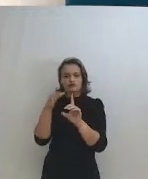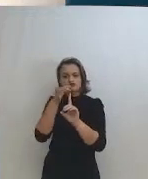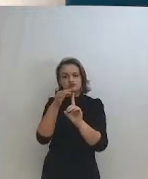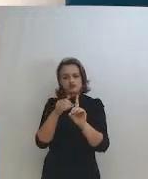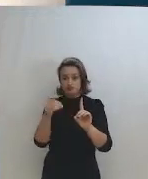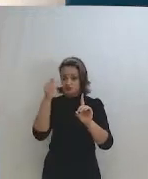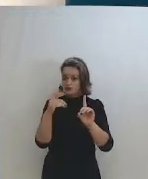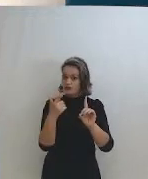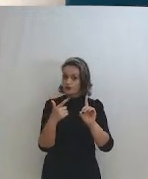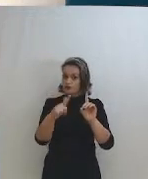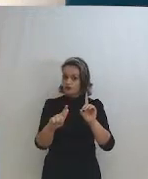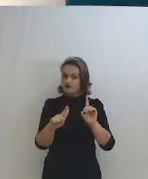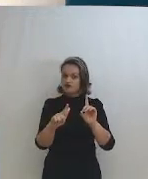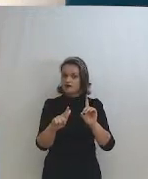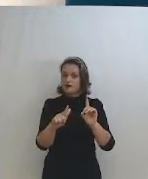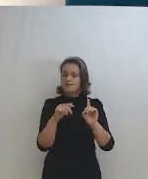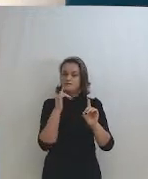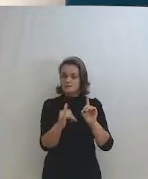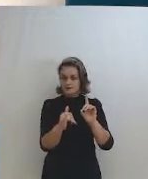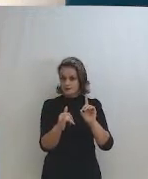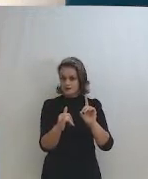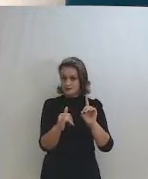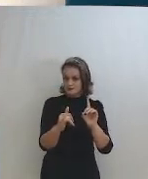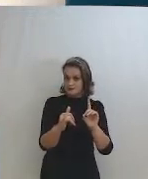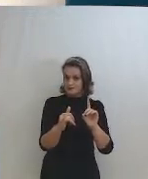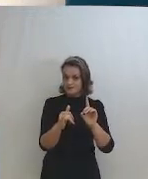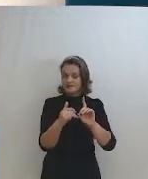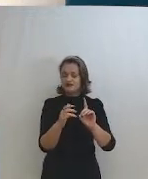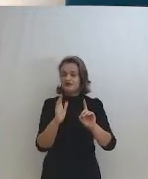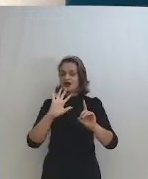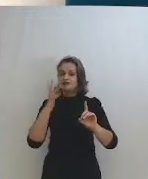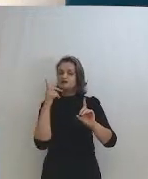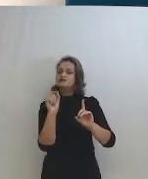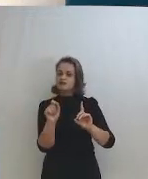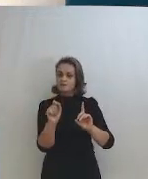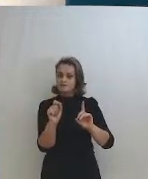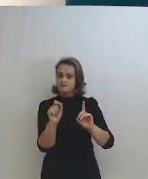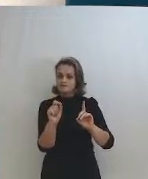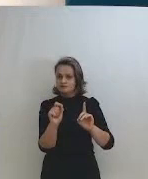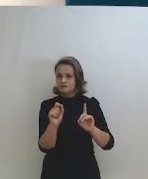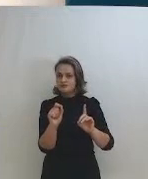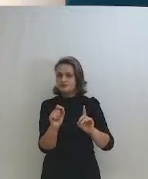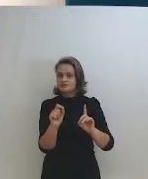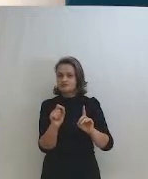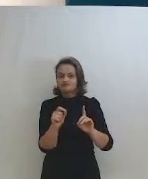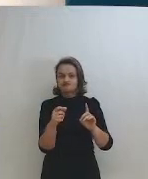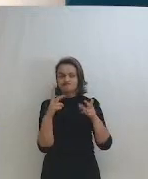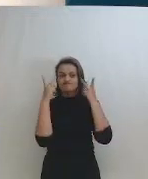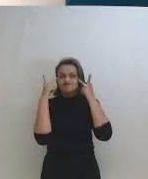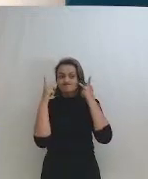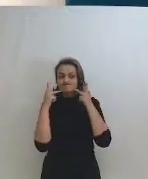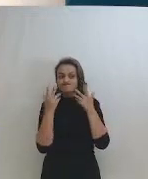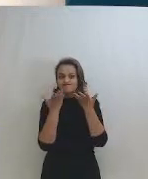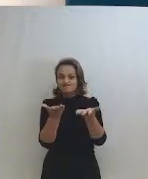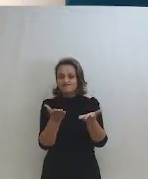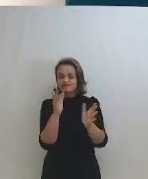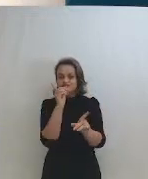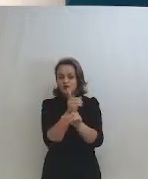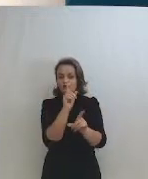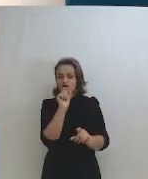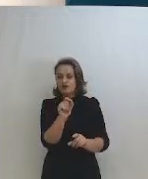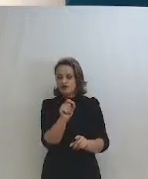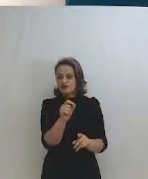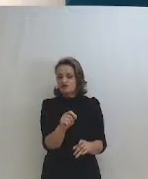ordem. Ocorre aqui, eminentes ministros, que é flagrante a inexistência de qualquer